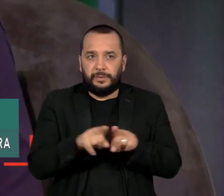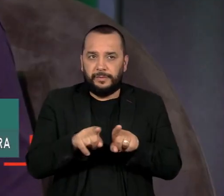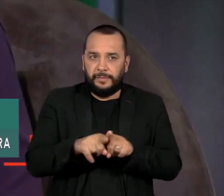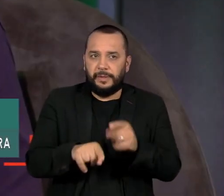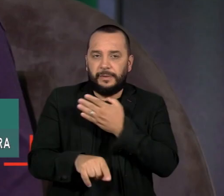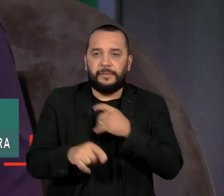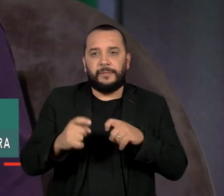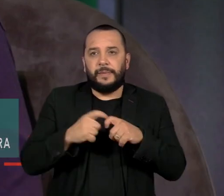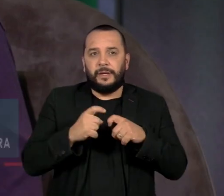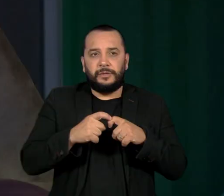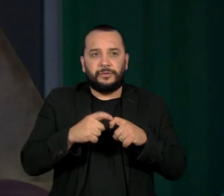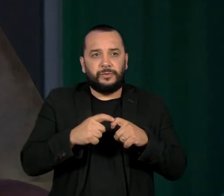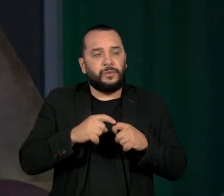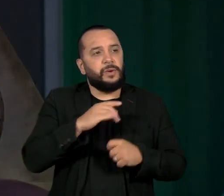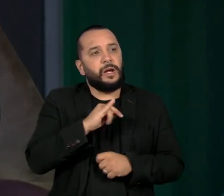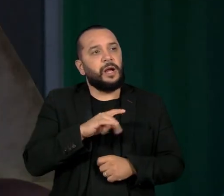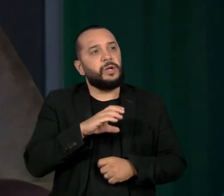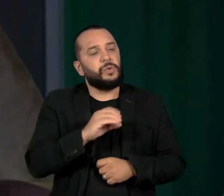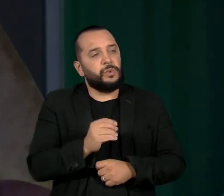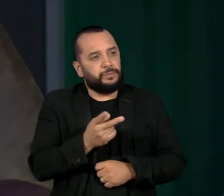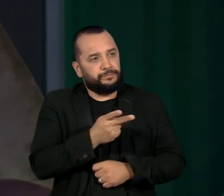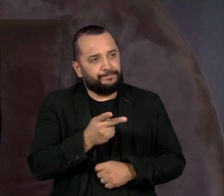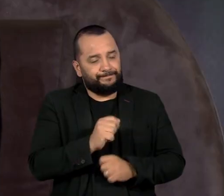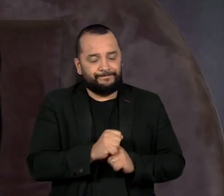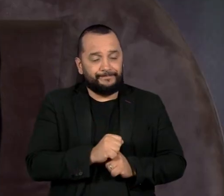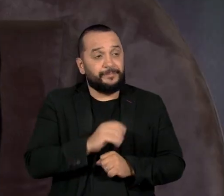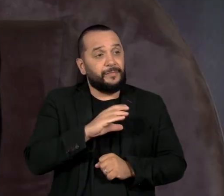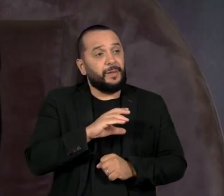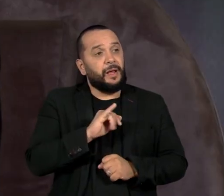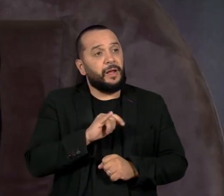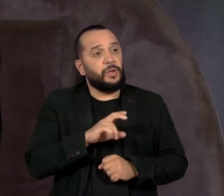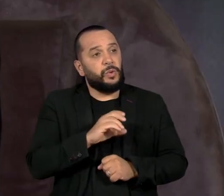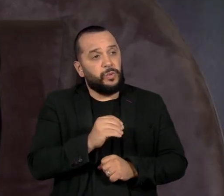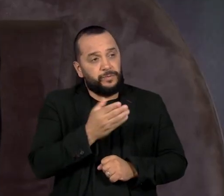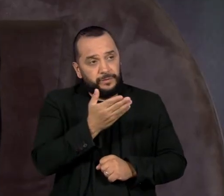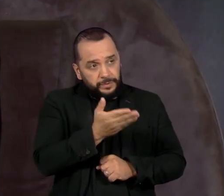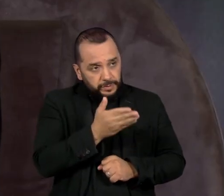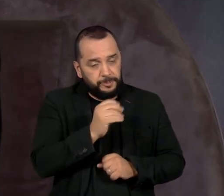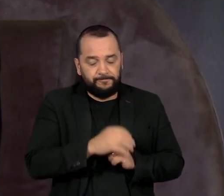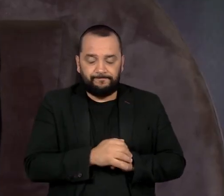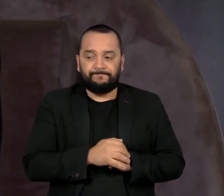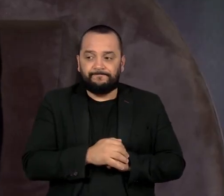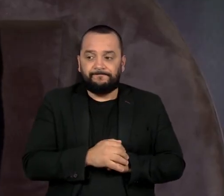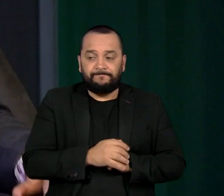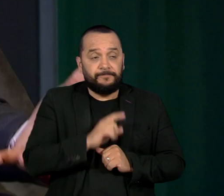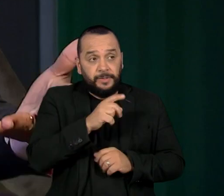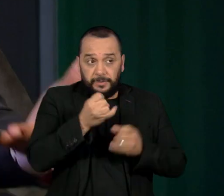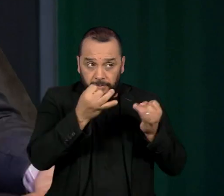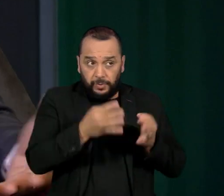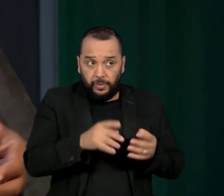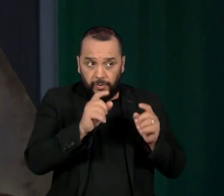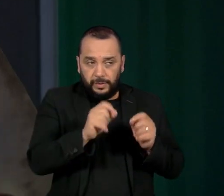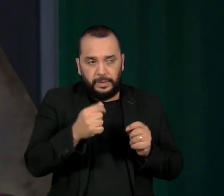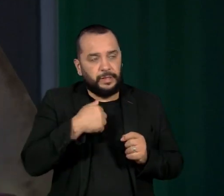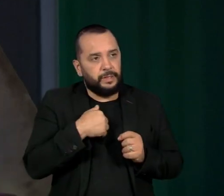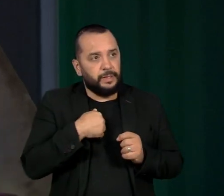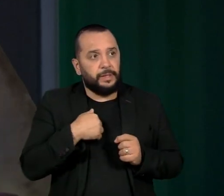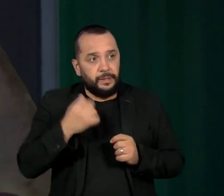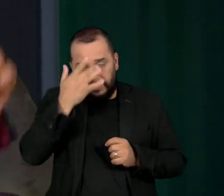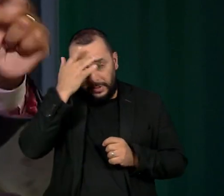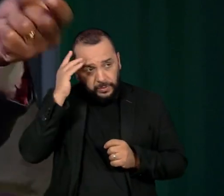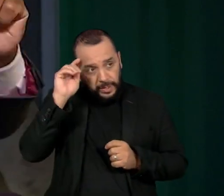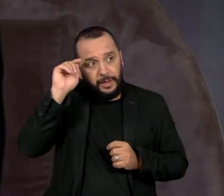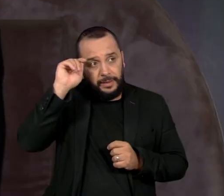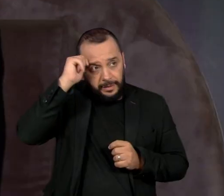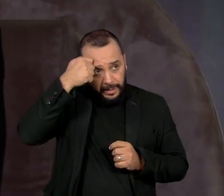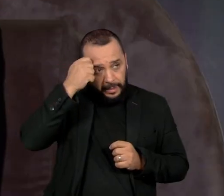negra, Caio Portela. Mas, aliás, doutor Caio, que o senhor estava nos dizendo que o paciente negro quer atenção, quer cuidado. E